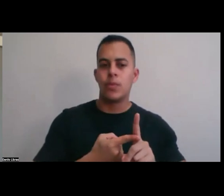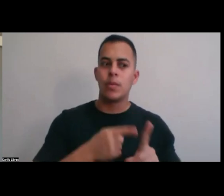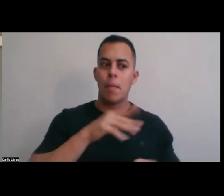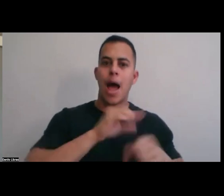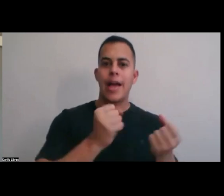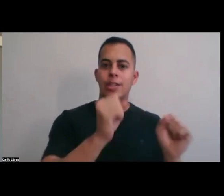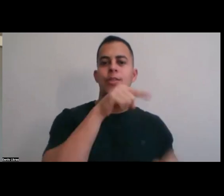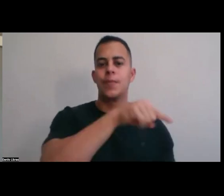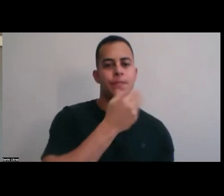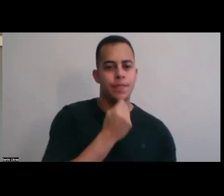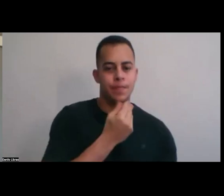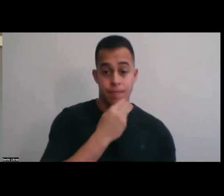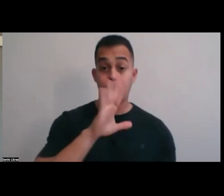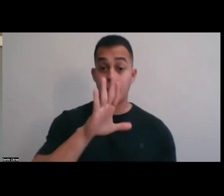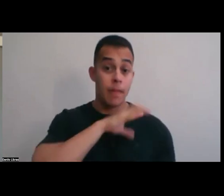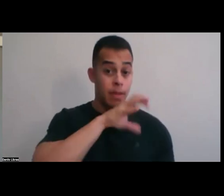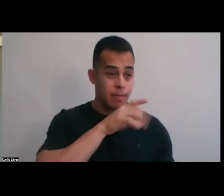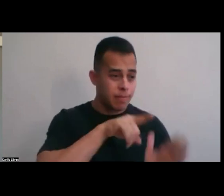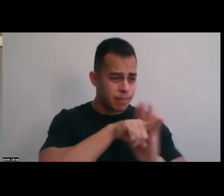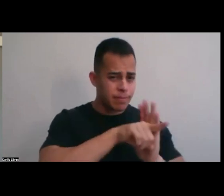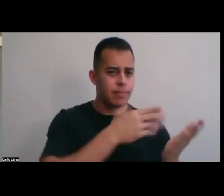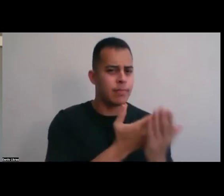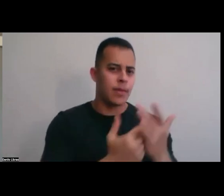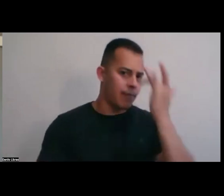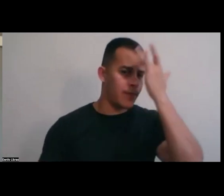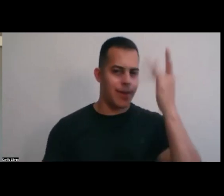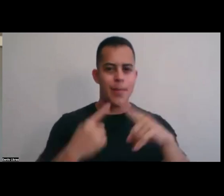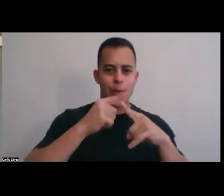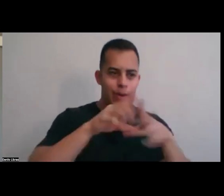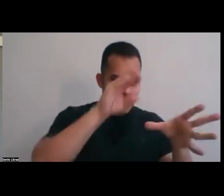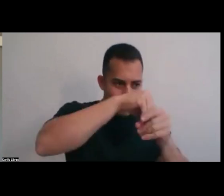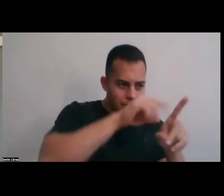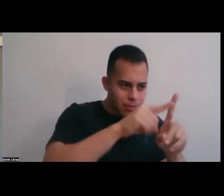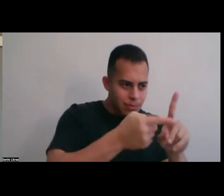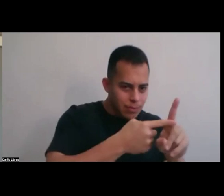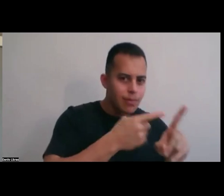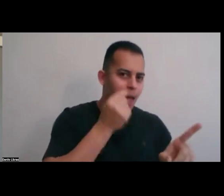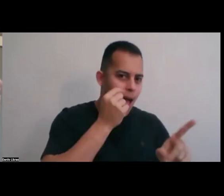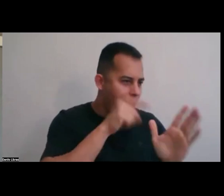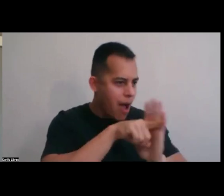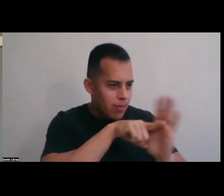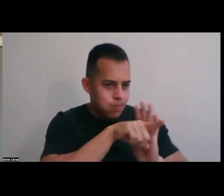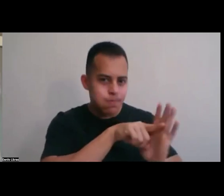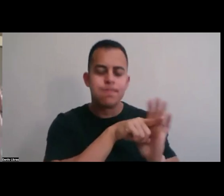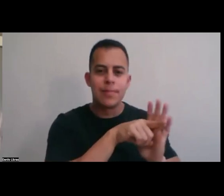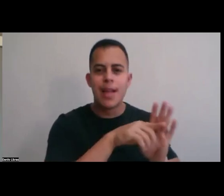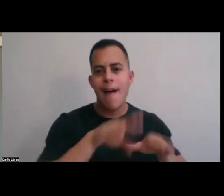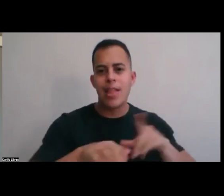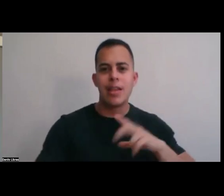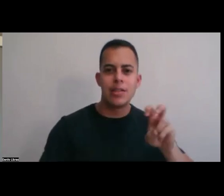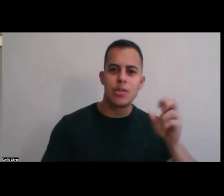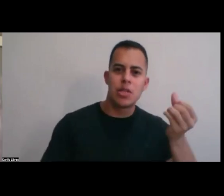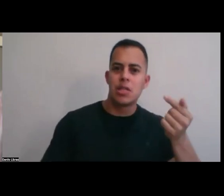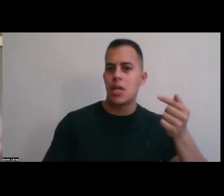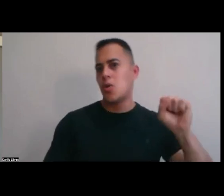nos animais a gente tem a oportunidade de estudar isso mais fácil, porque está lá dentro do útero, né, dos nossos roedores, e ali a gente tem às vezes 5, 6, 7, 8,